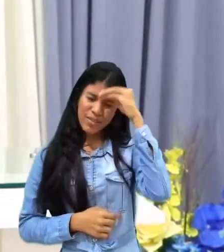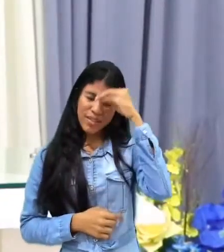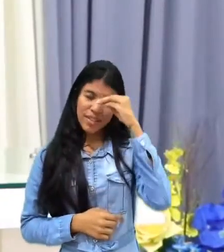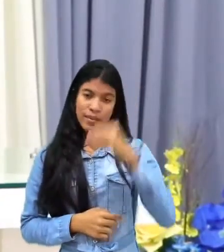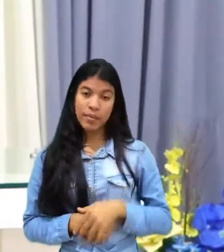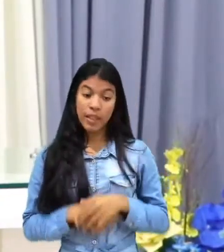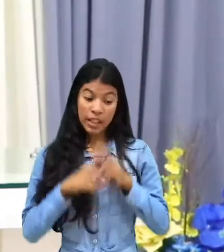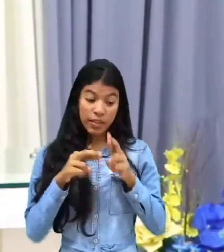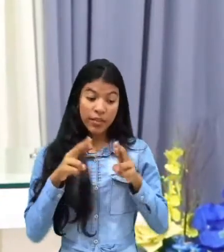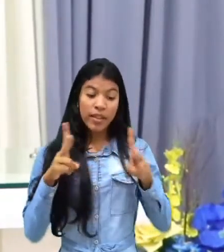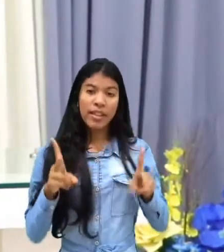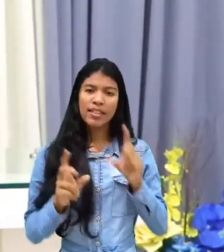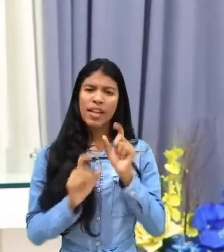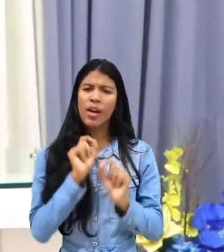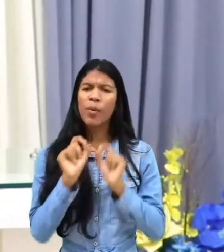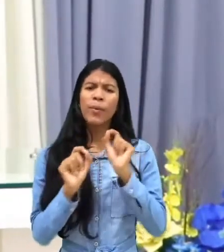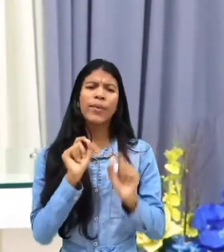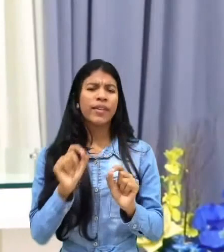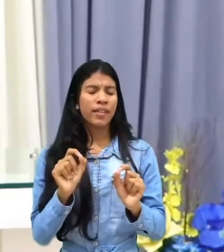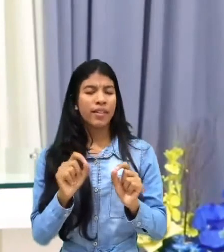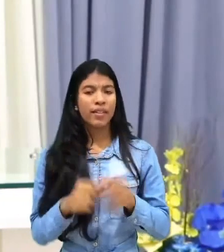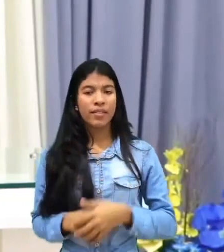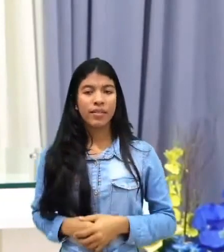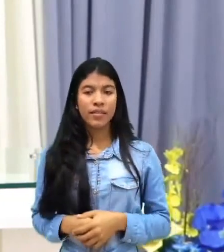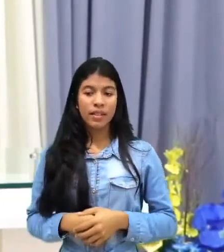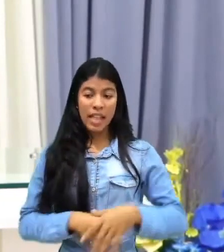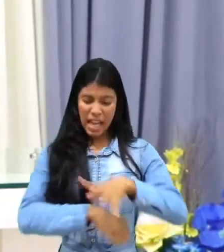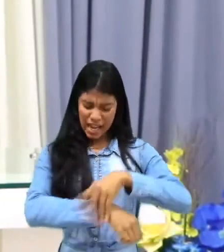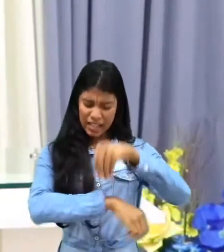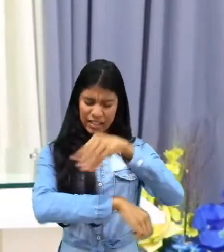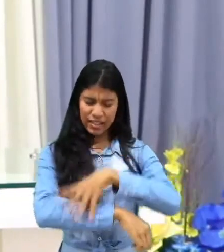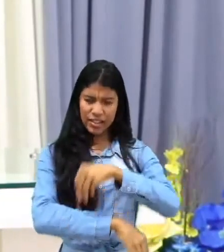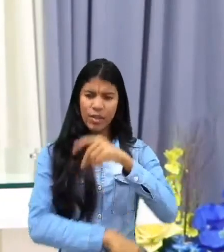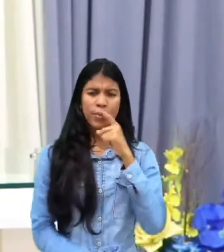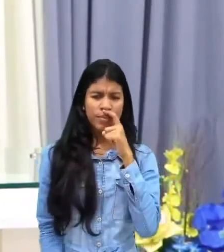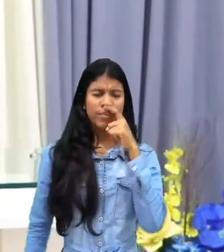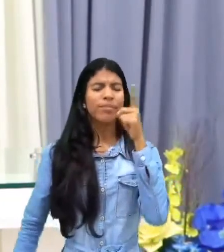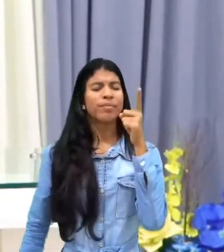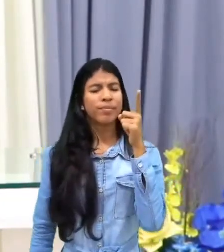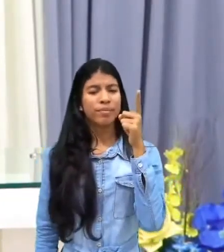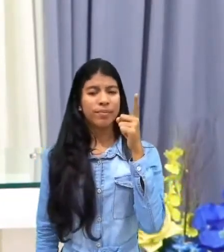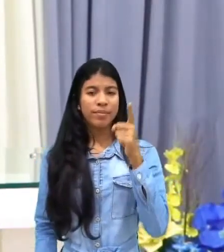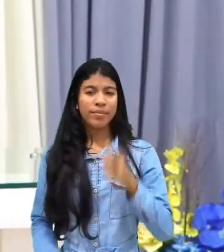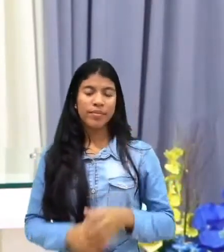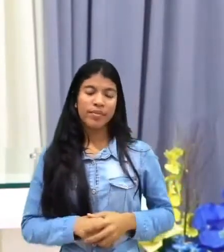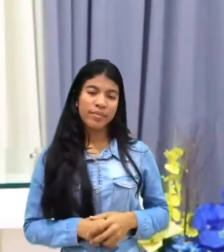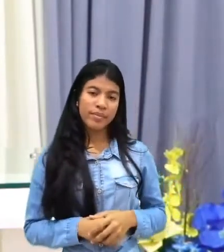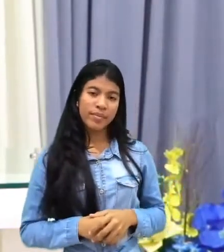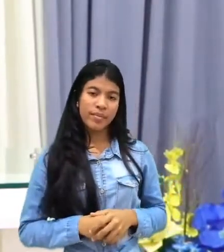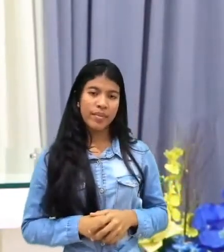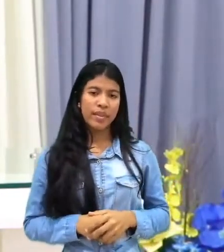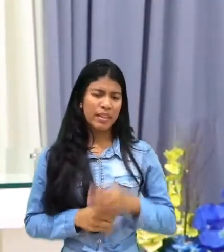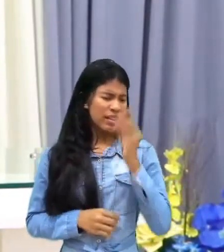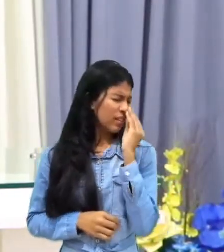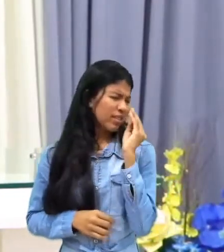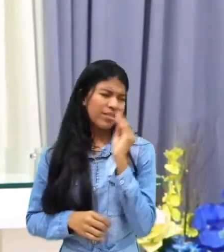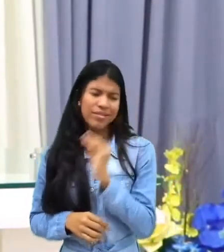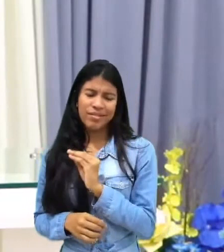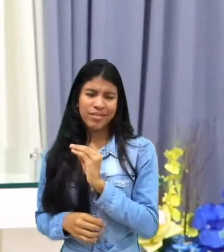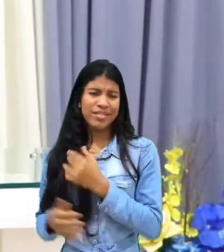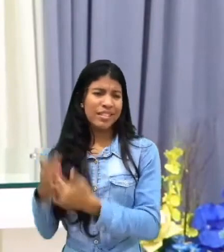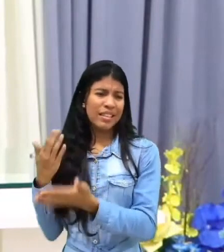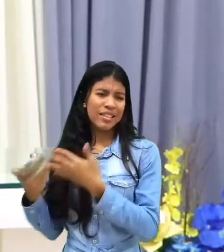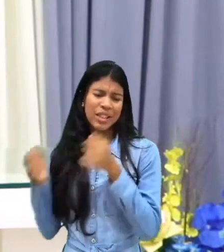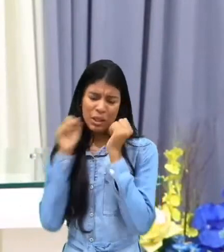era, aquele grandãozão se achava muito. E estava ali tocando para acolá, não estava nem ligando para negócio de bênção